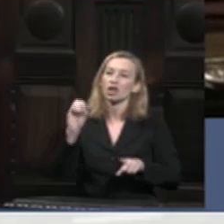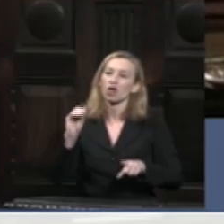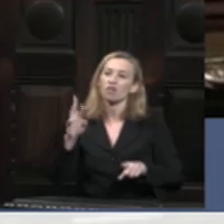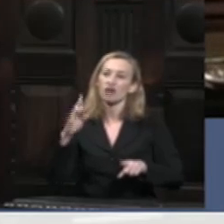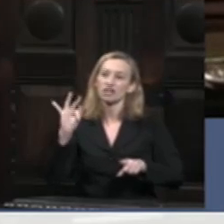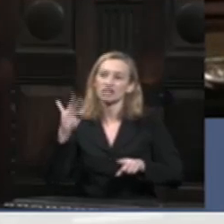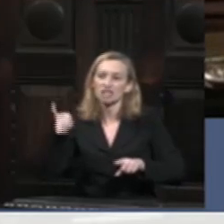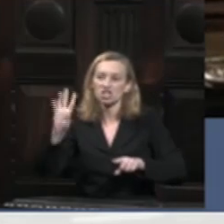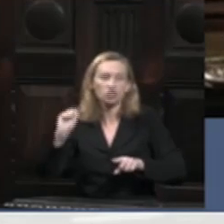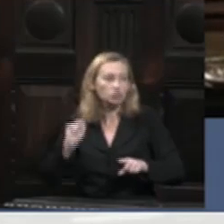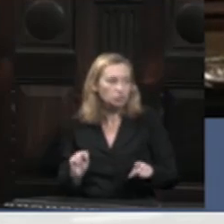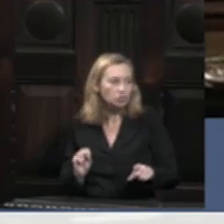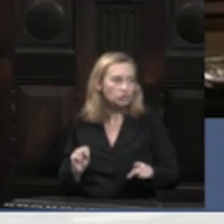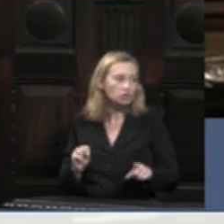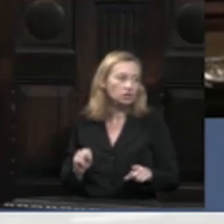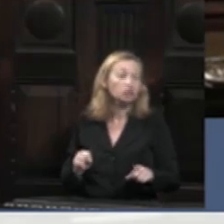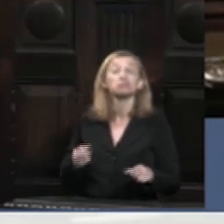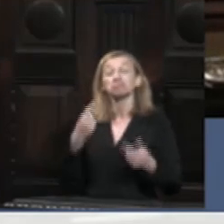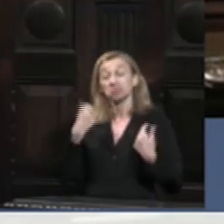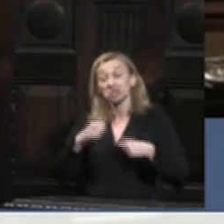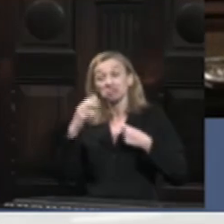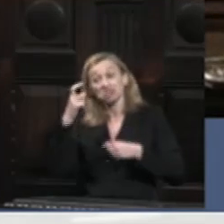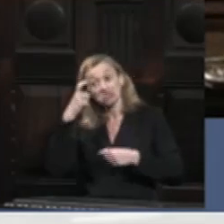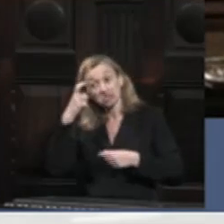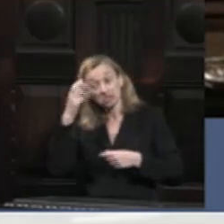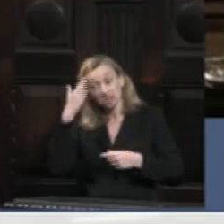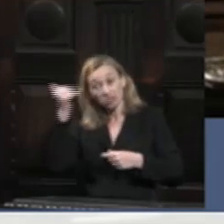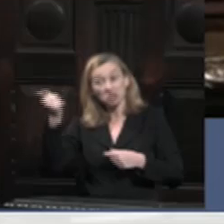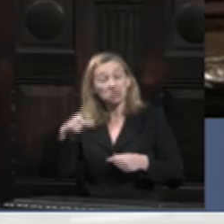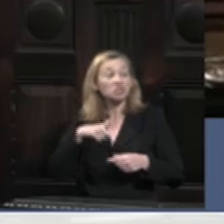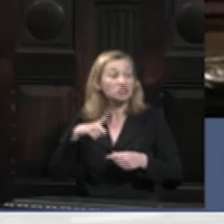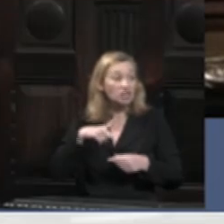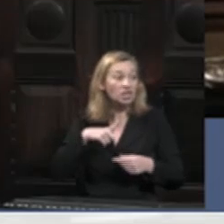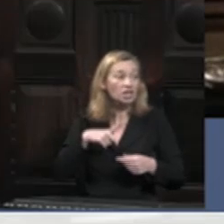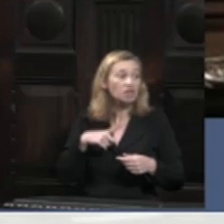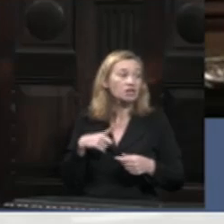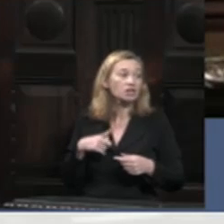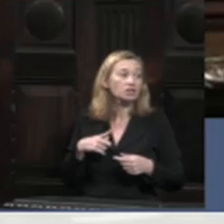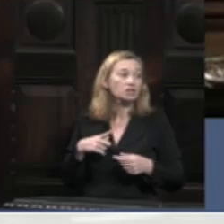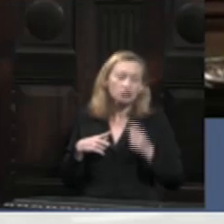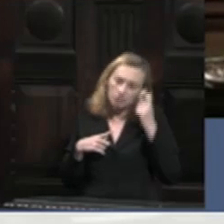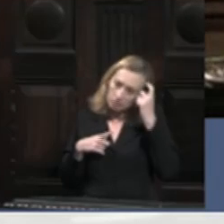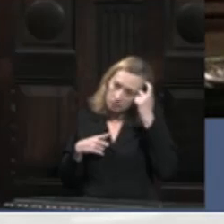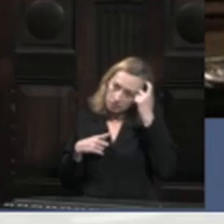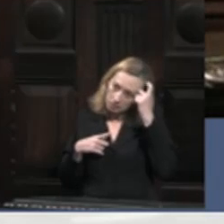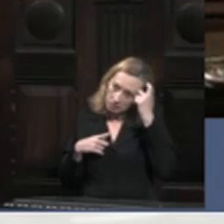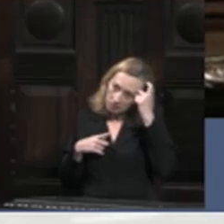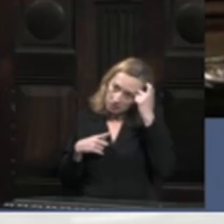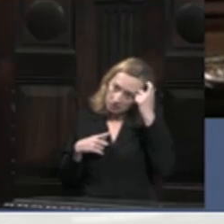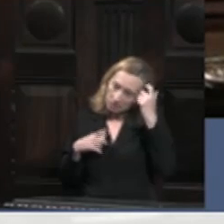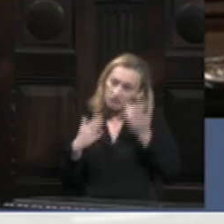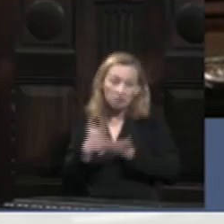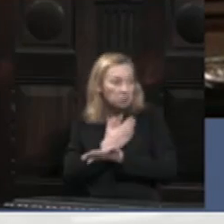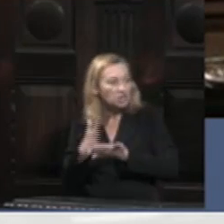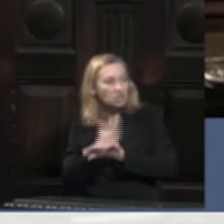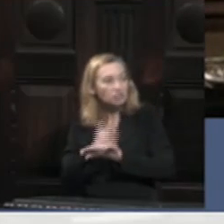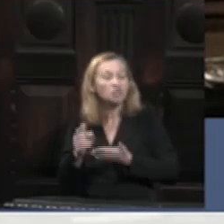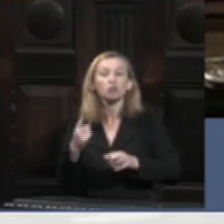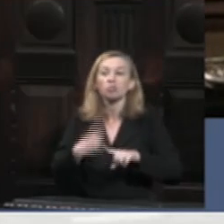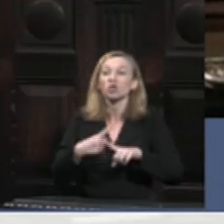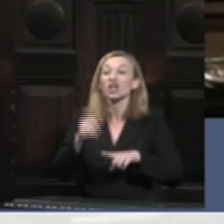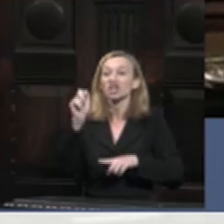eleição, não só para agradecer, e reitero os meus agradecimentos, como para demarcar, desde logo, aquilo